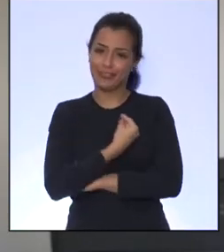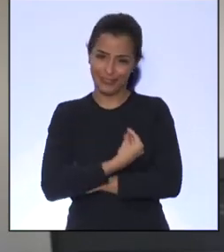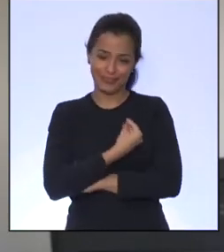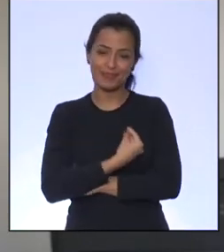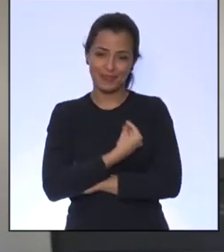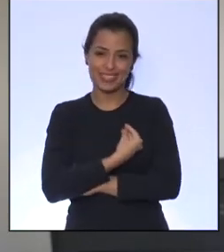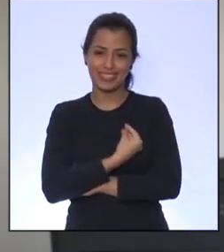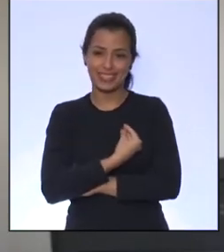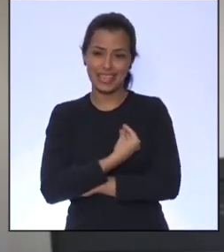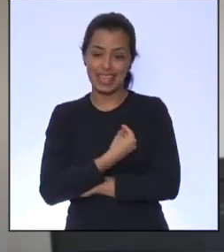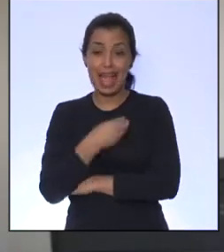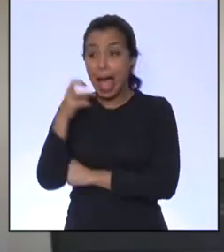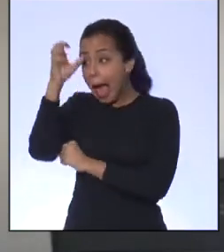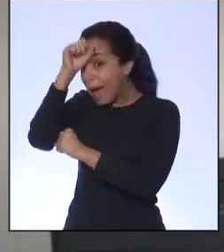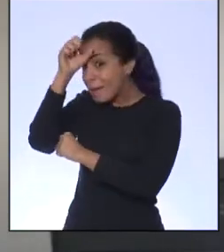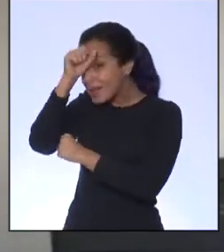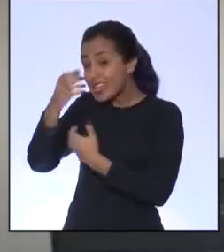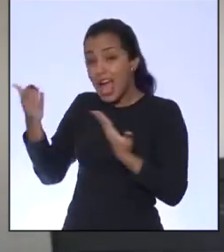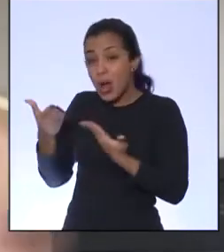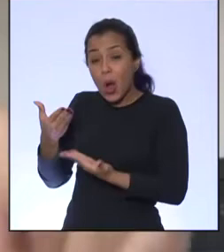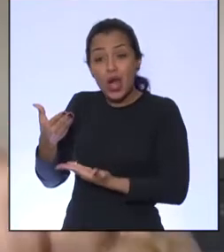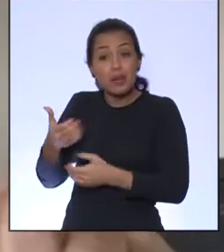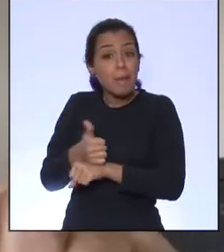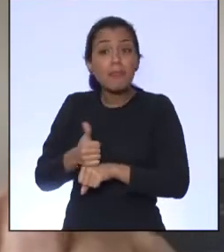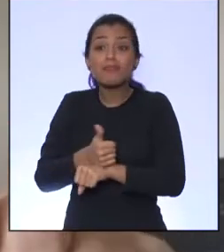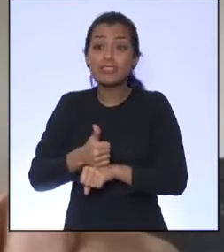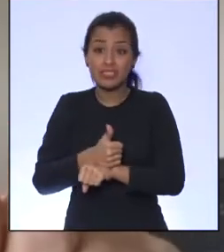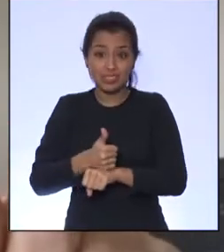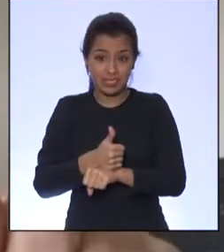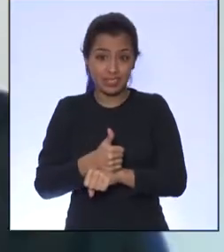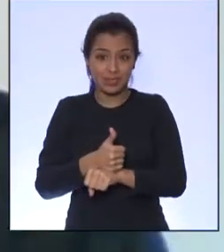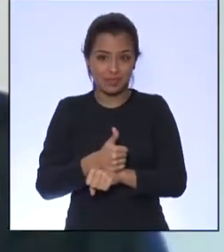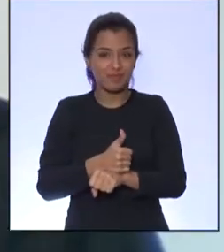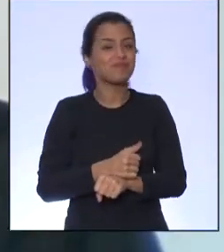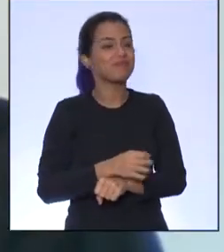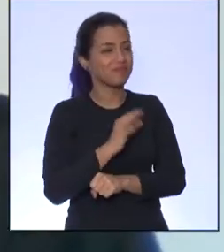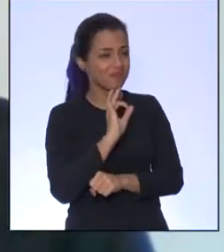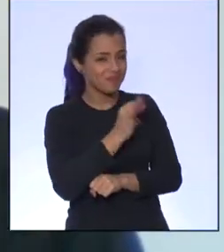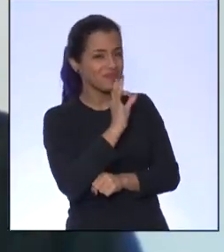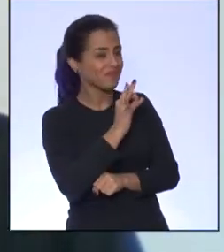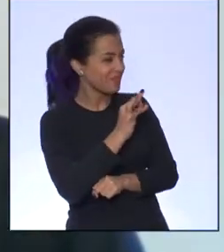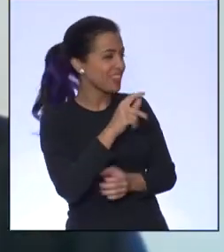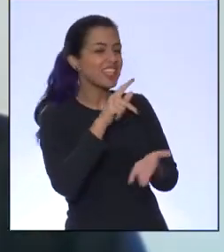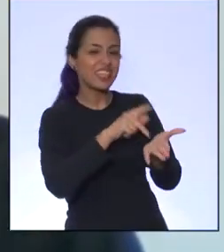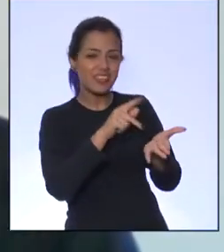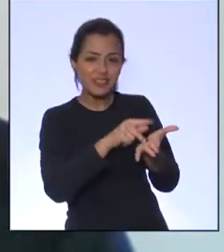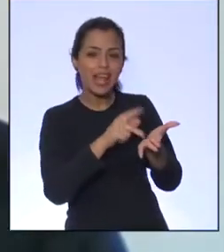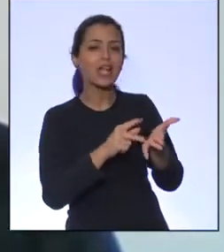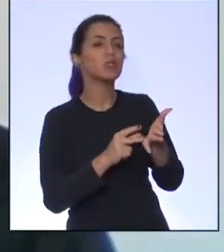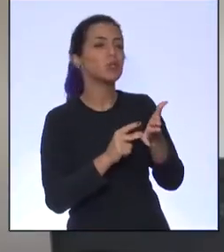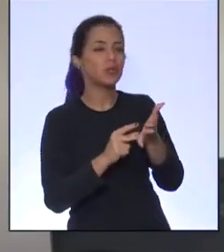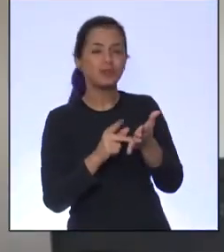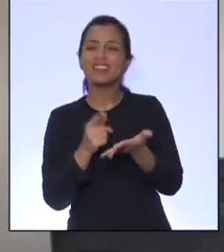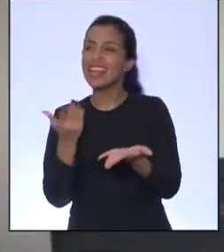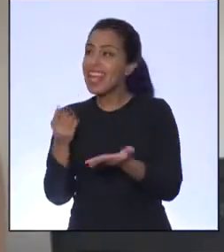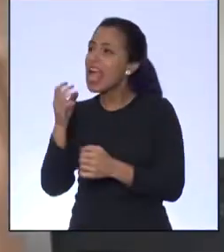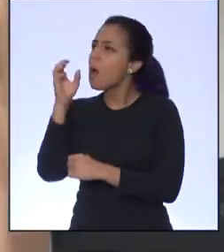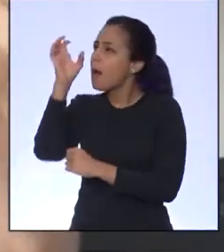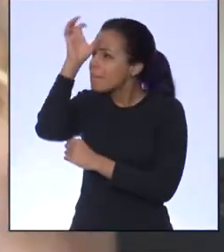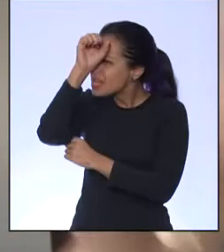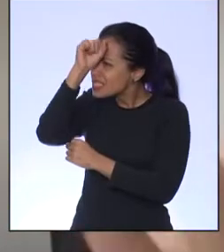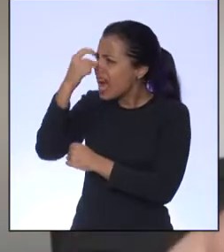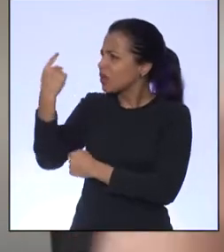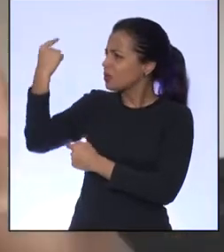Aprender virou profissão de vida. Pois essa coisa do aprendizado ao longo da